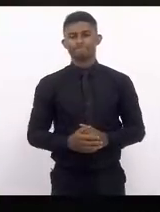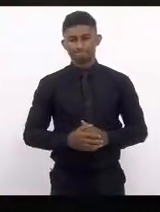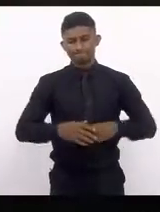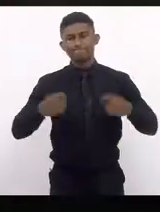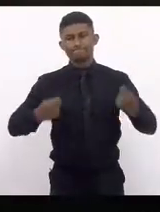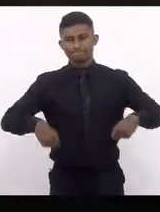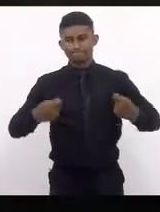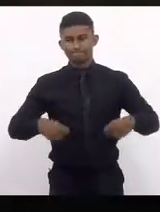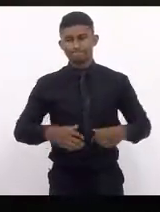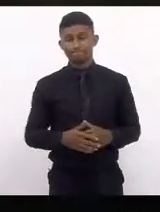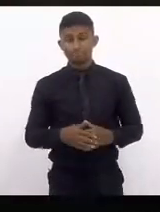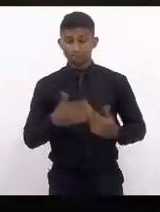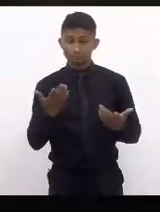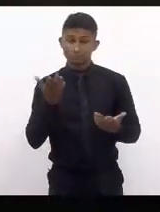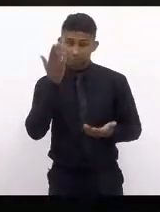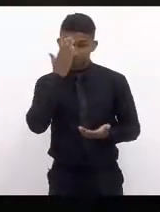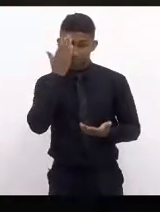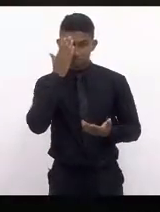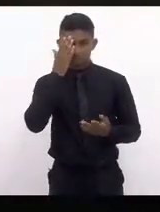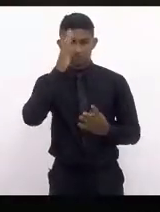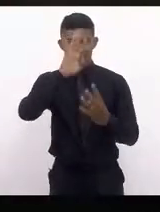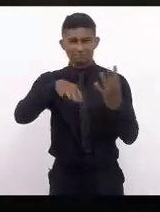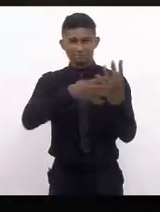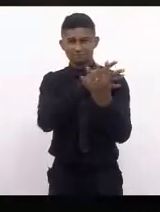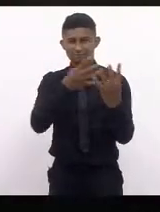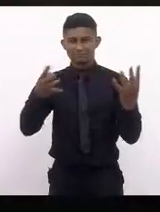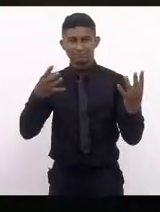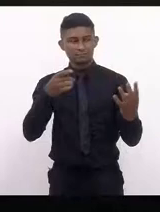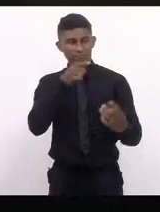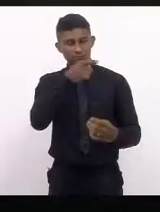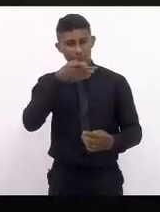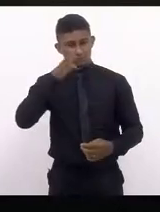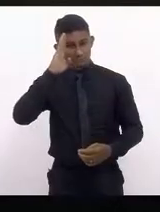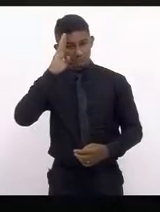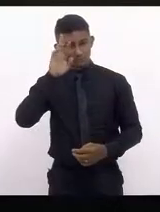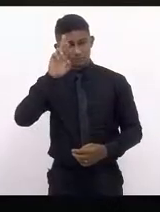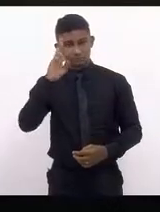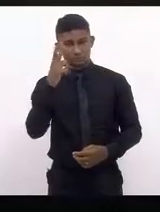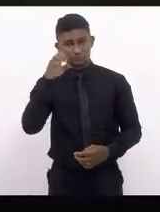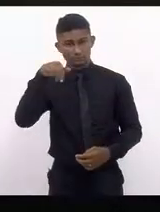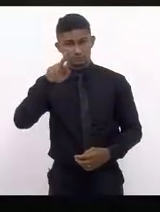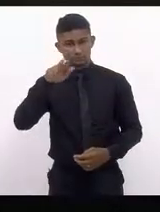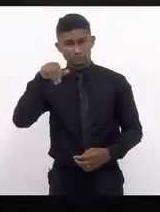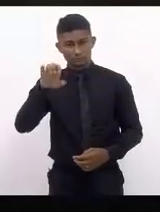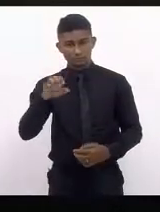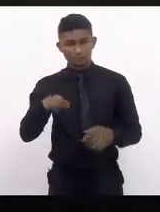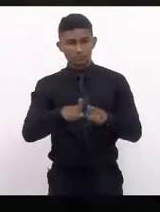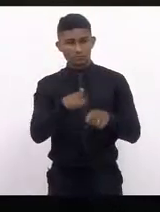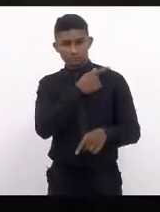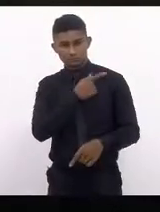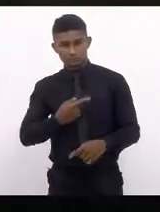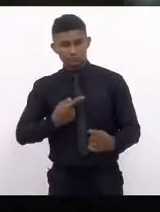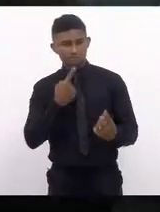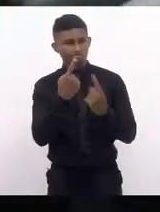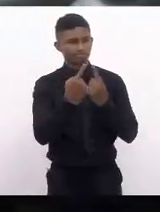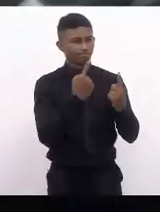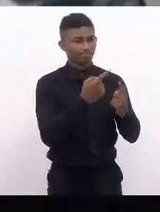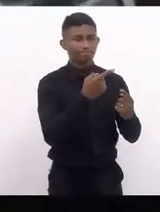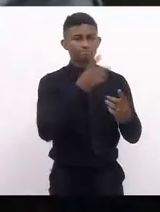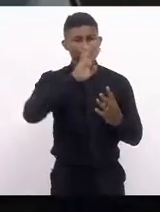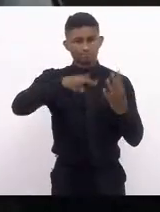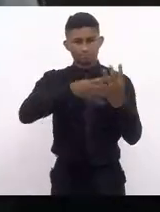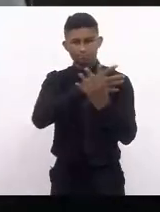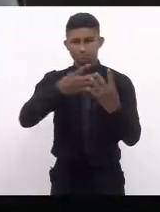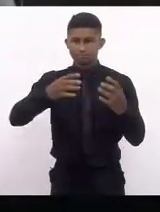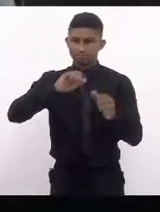para lançar essa escala eu tive conversando com o Coronel Henrique com o governador essa escala tem que mudar do